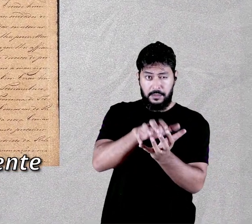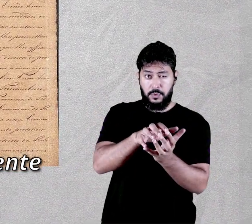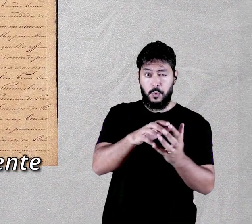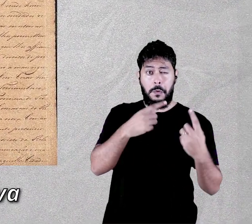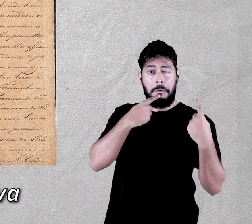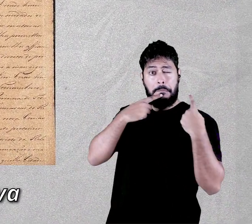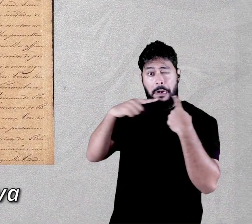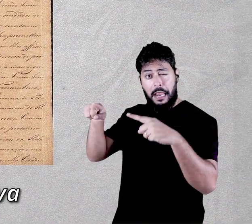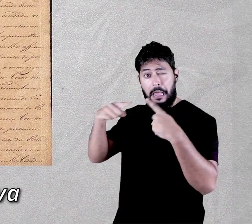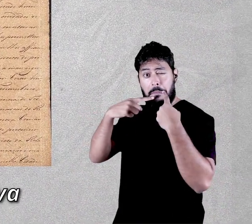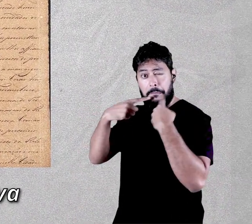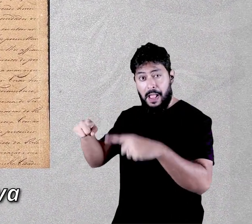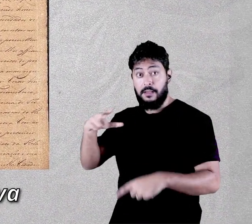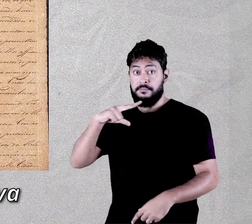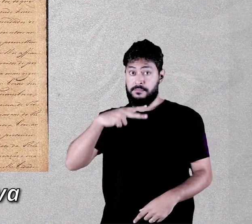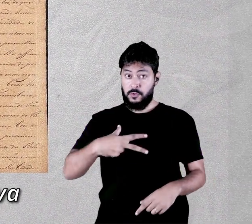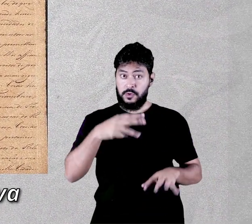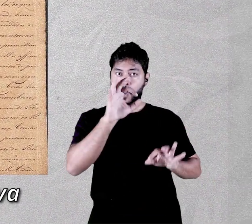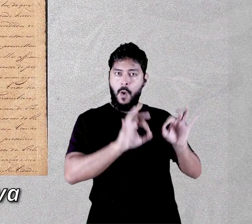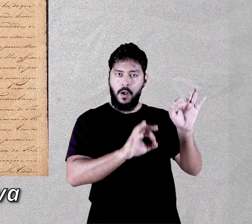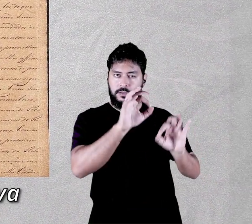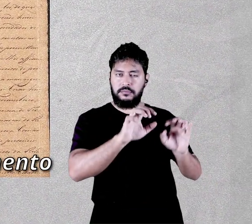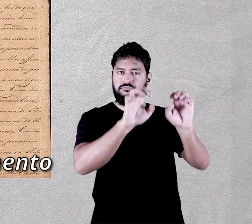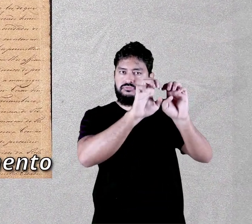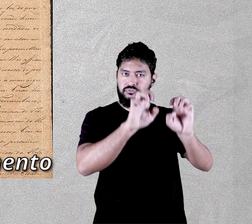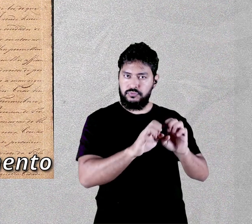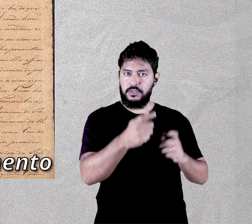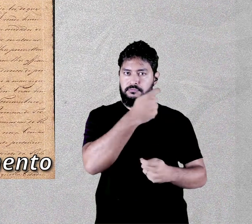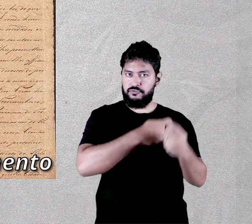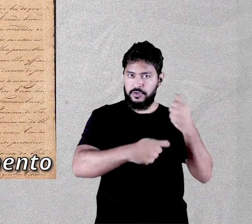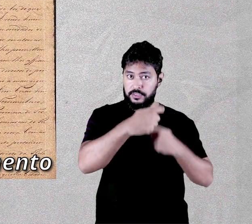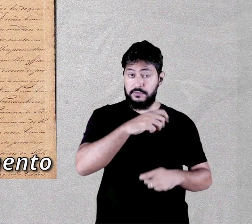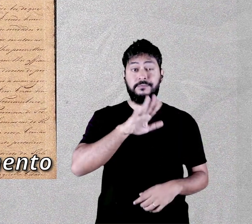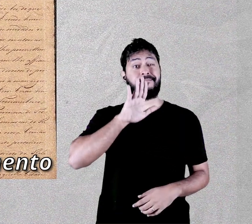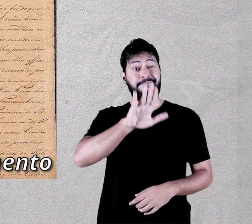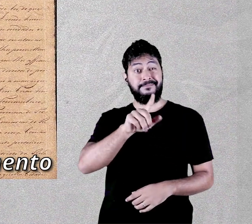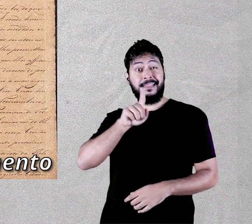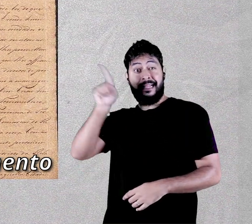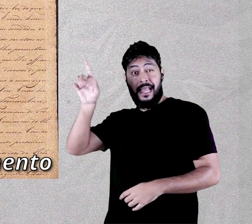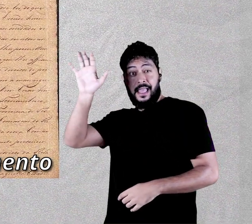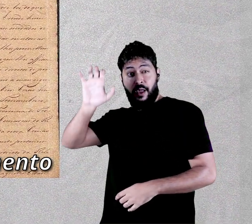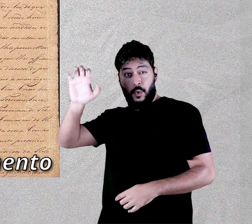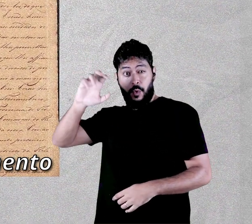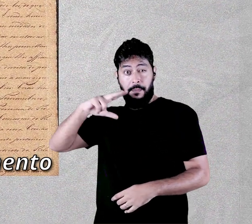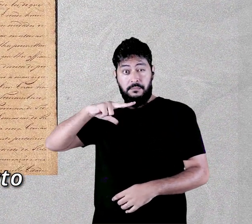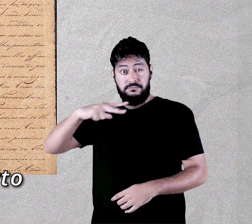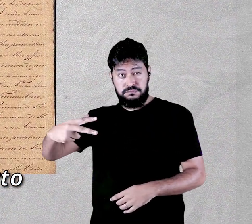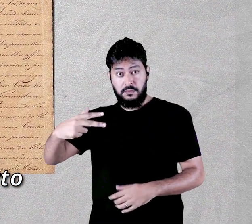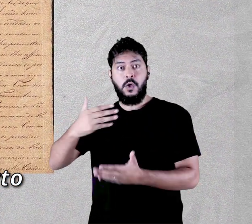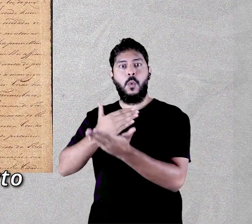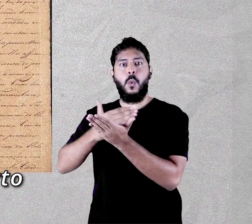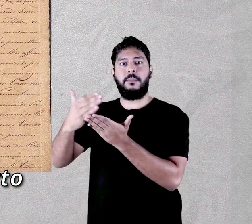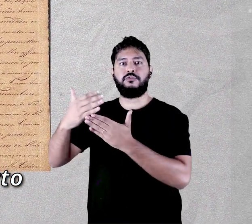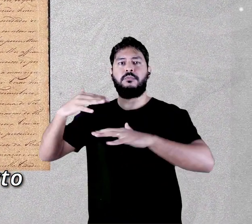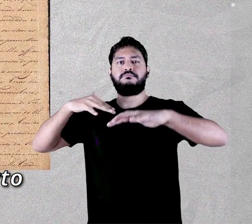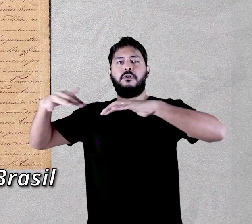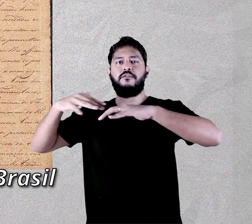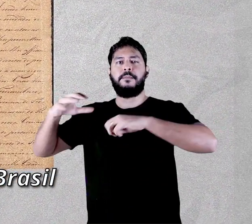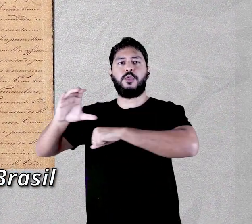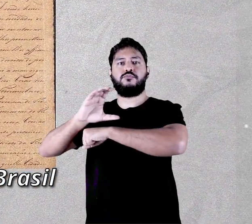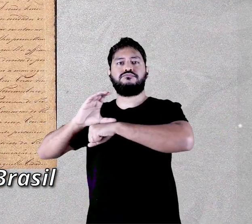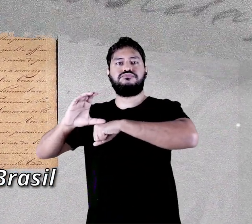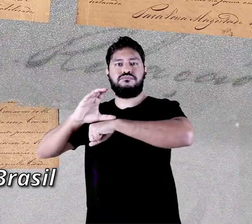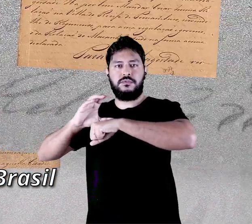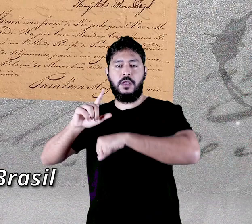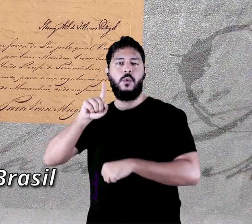contestação social e ampliação da estrutura administrativa, associado ao início do movimento constitucional em Portugal, graças à Revolução do Porto e